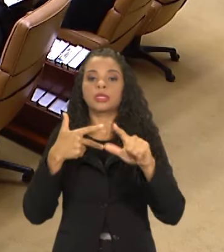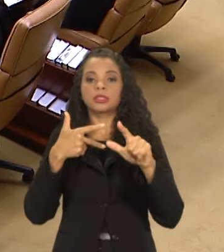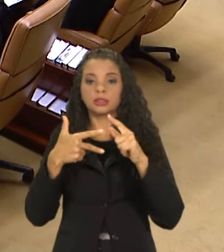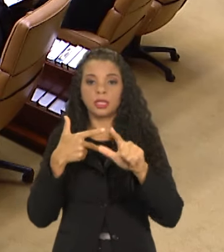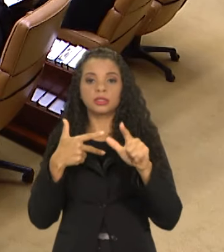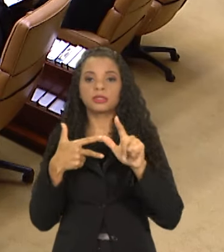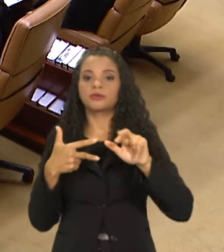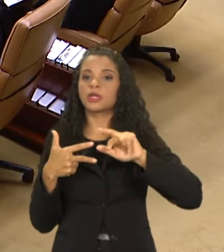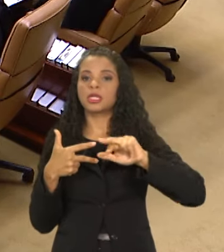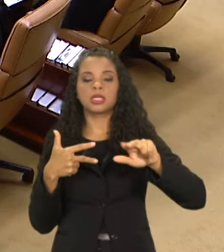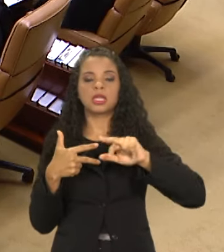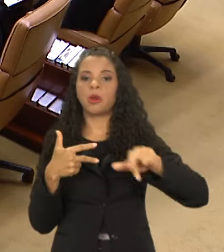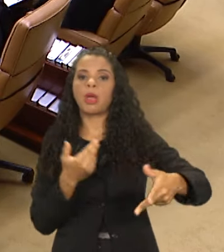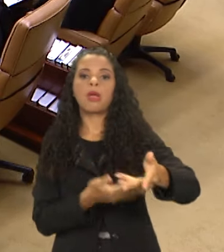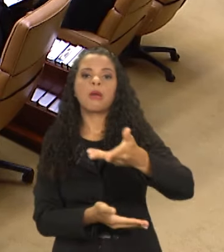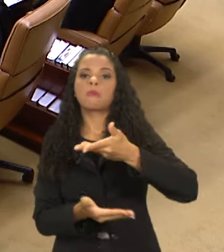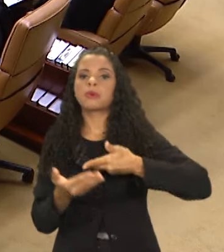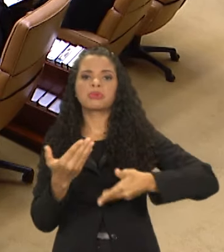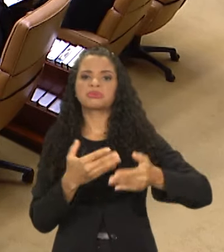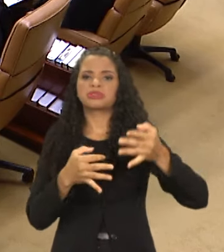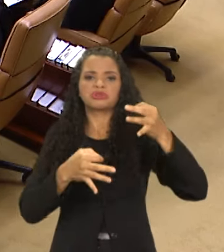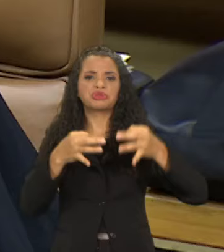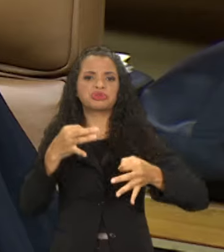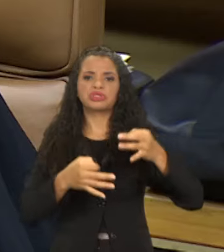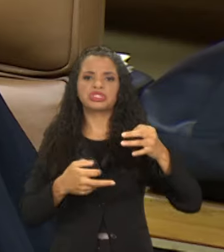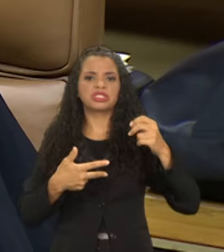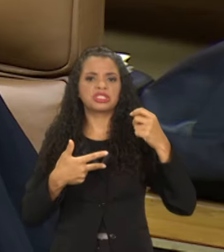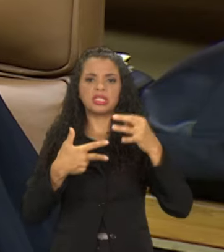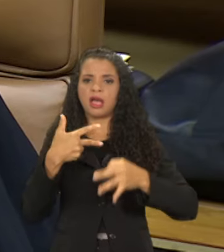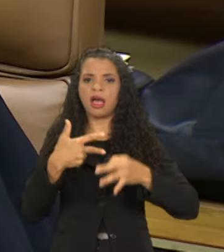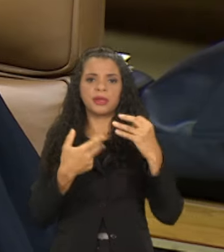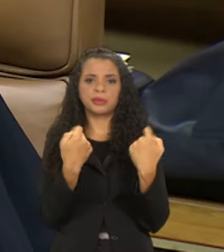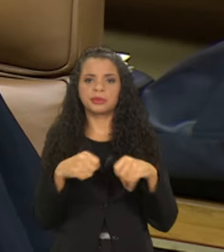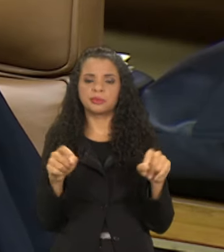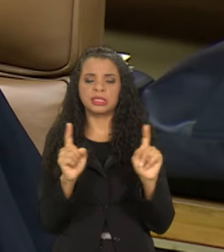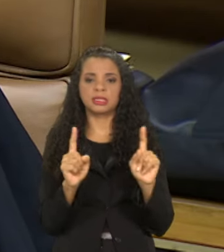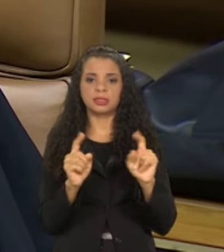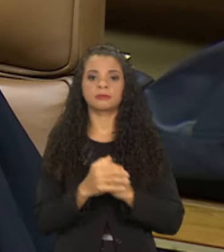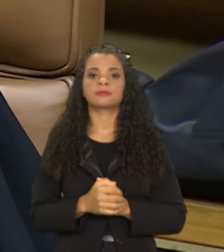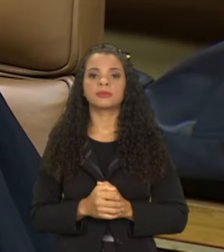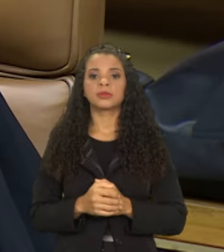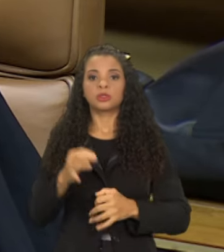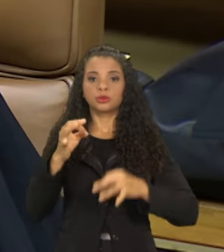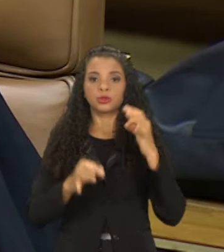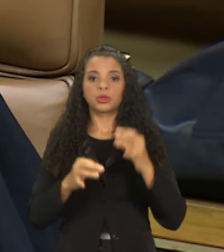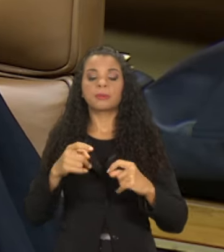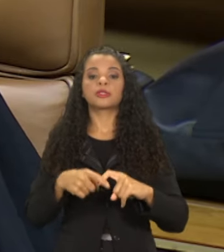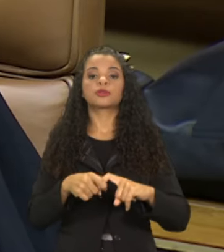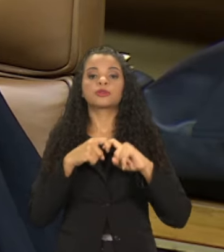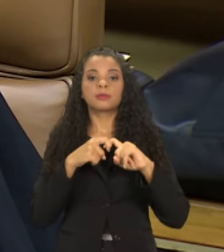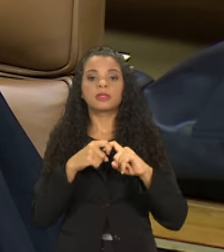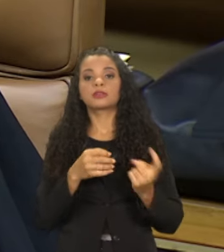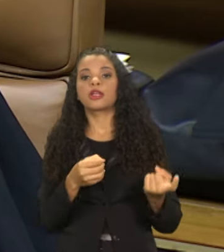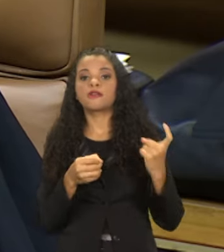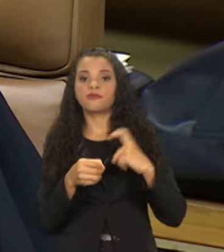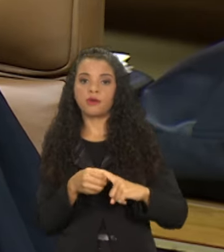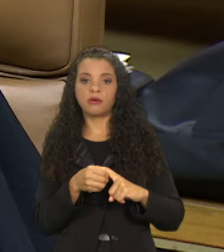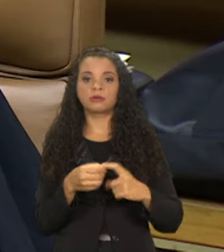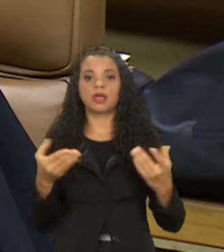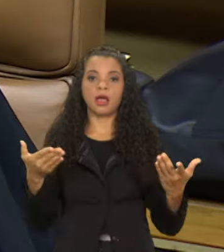de apreciação pelo judiciário. O julgamento acabou suspenso e está previsto para ser retomado agora com